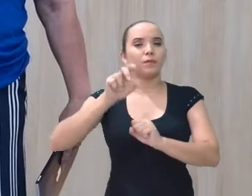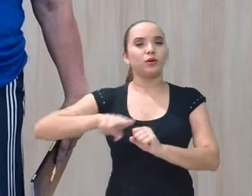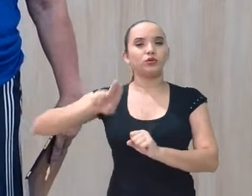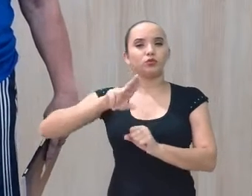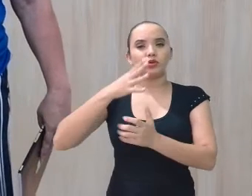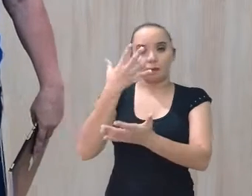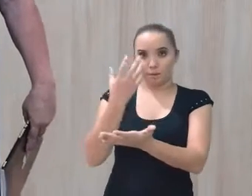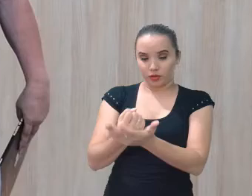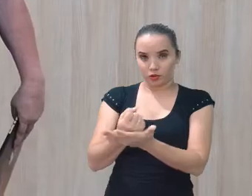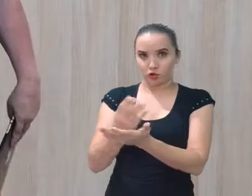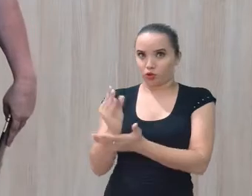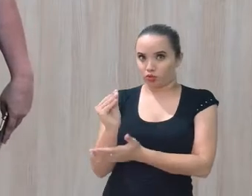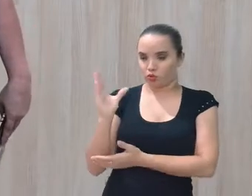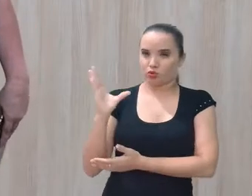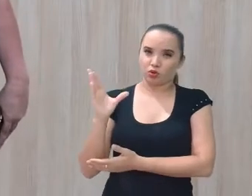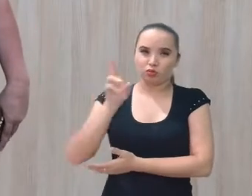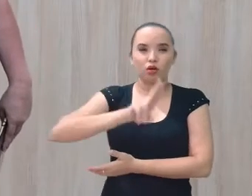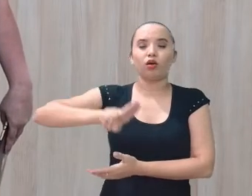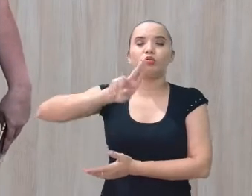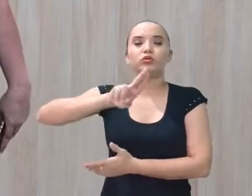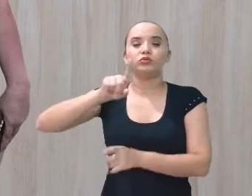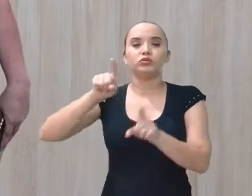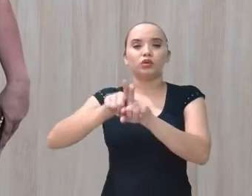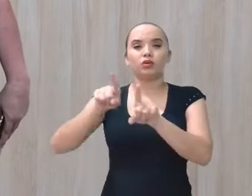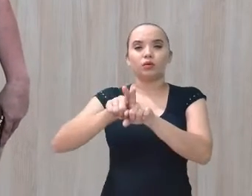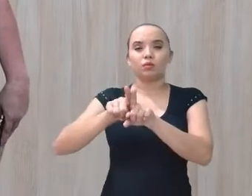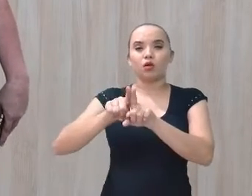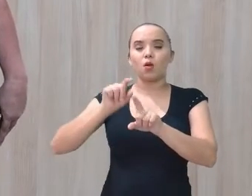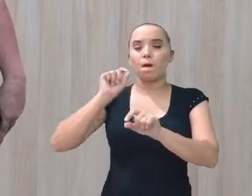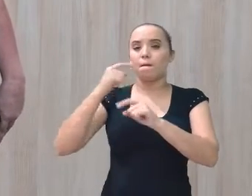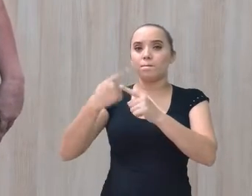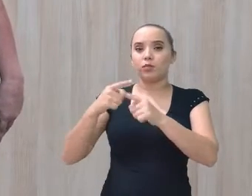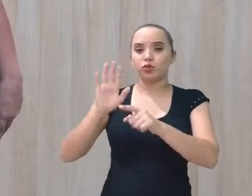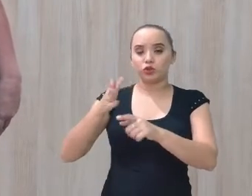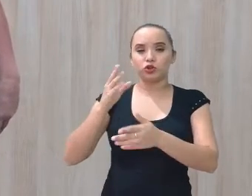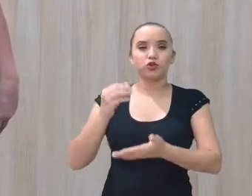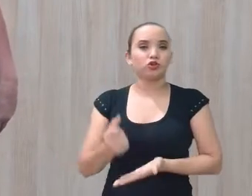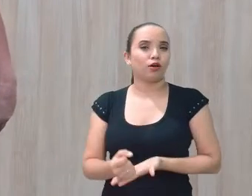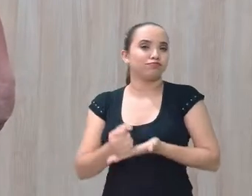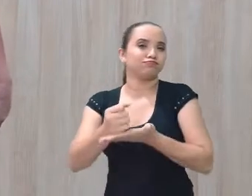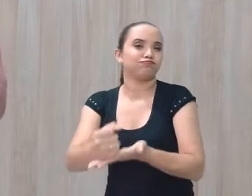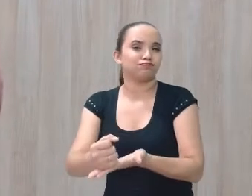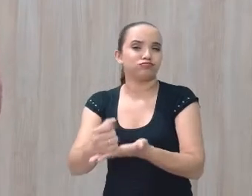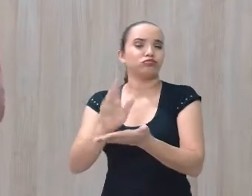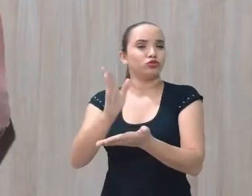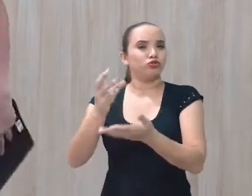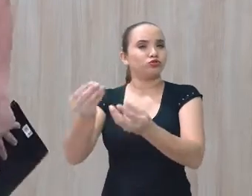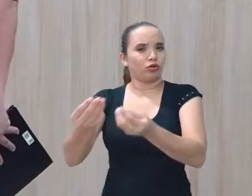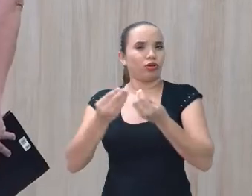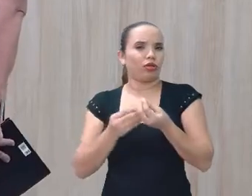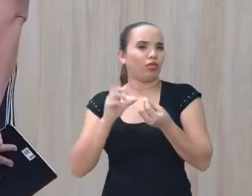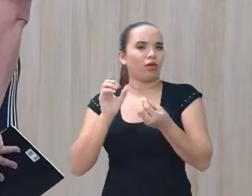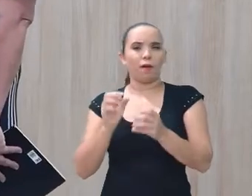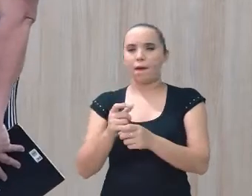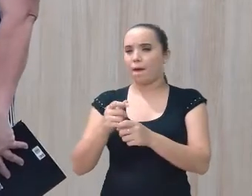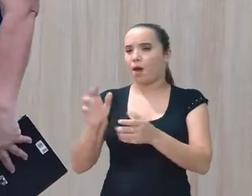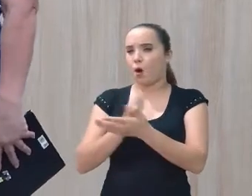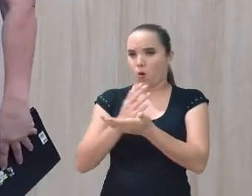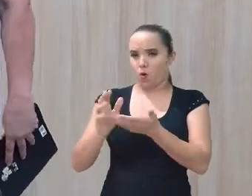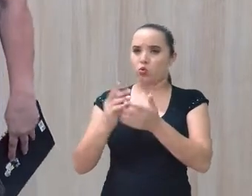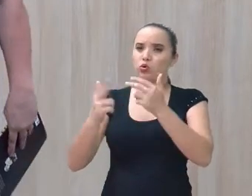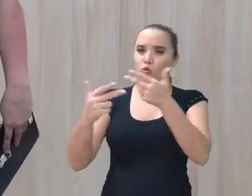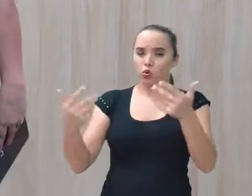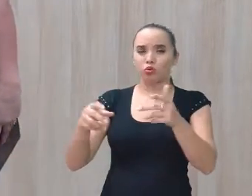baixar no seu celular e utilizar, porque eles já facilitam bastante, eles já trazem as coisas prontinhas. Mas você pode usar